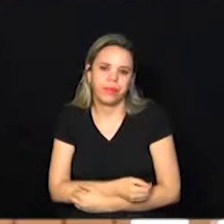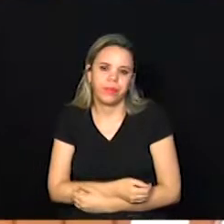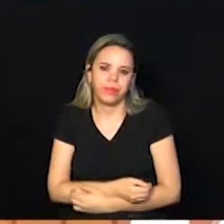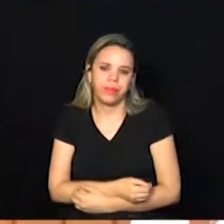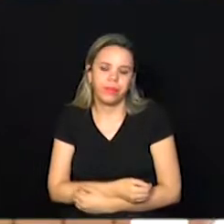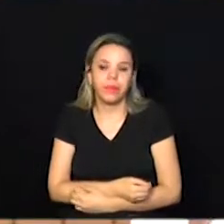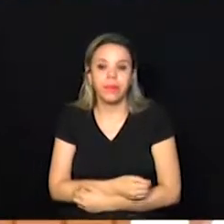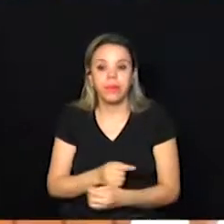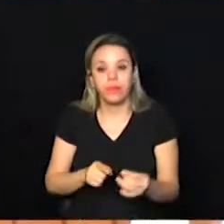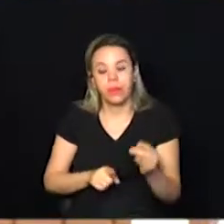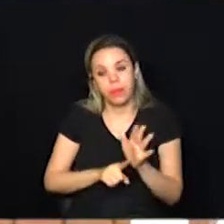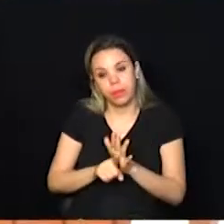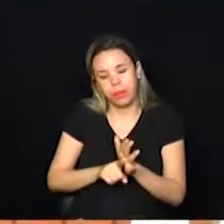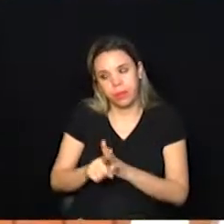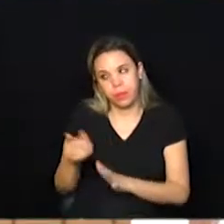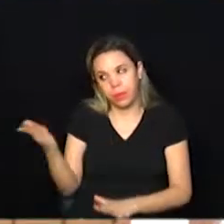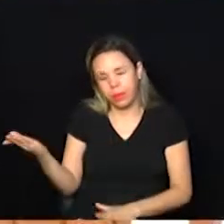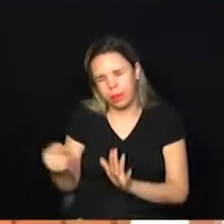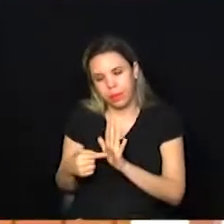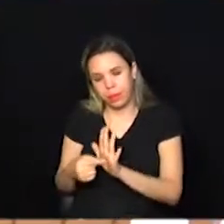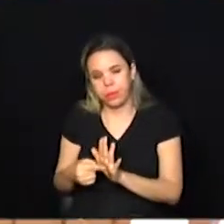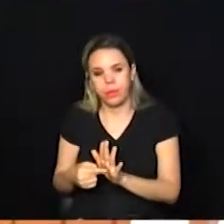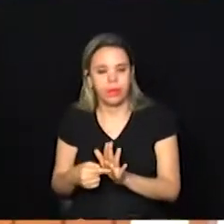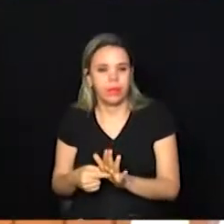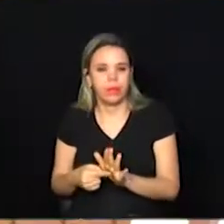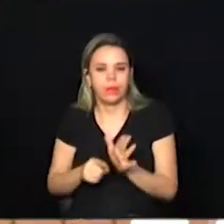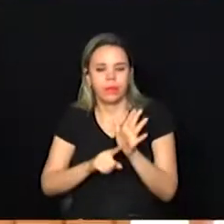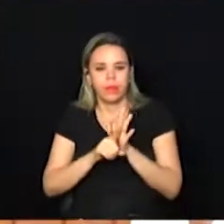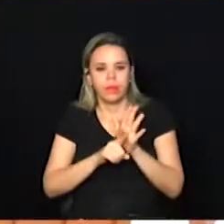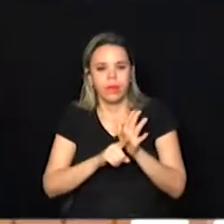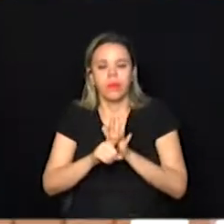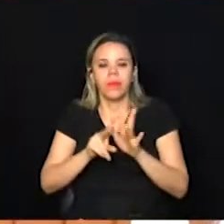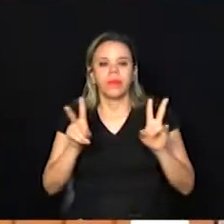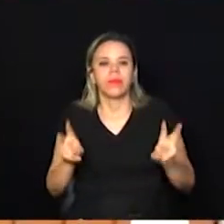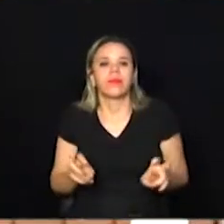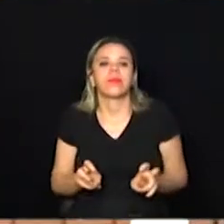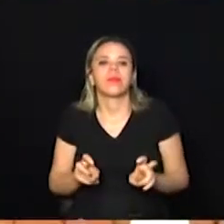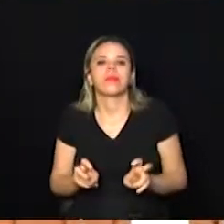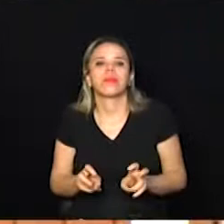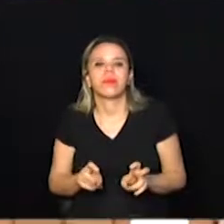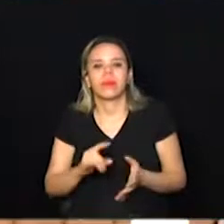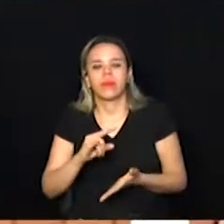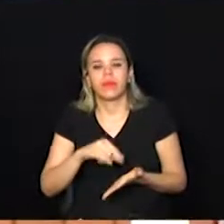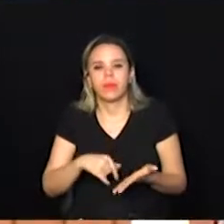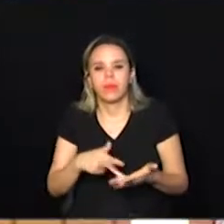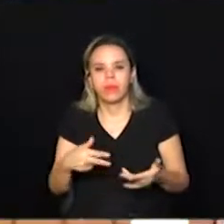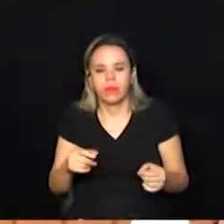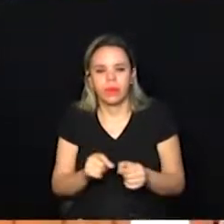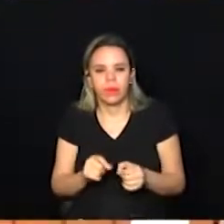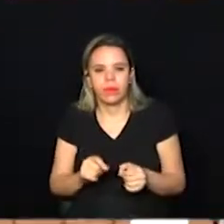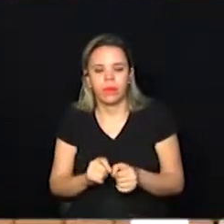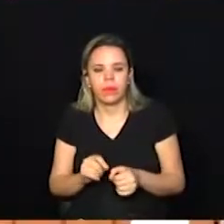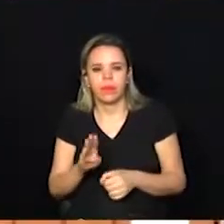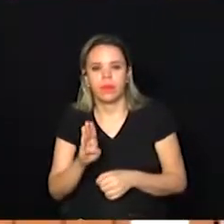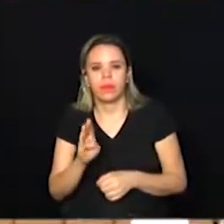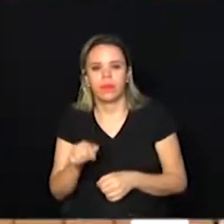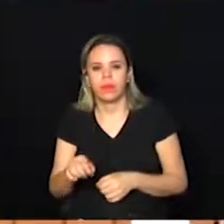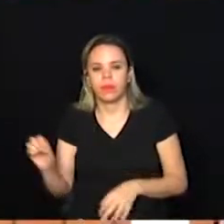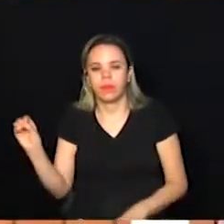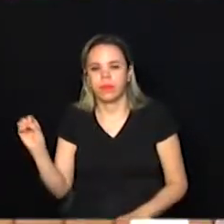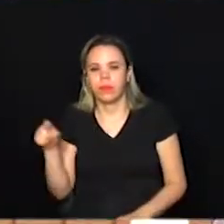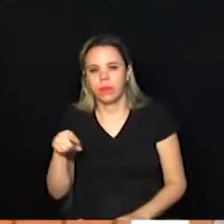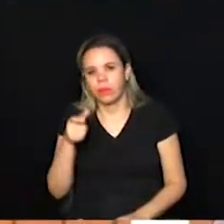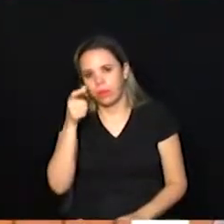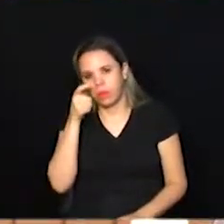dos dados aqui apresentados, dos dados estatísticos com relação aos boletins de ocorrência, né? Então, assim, você